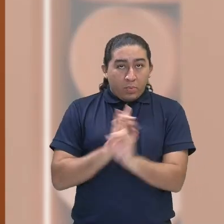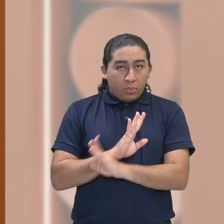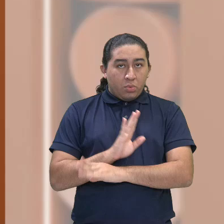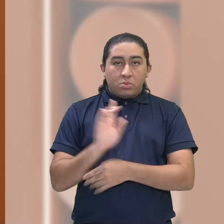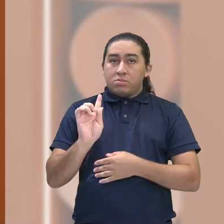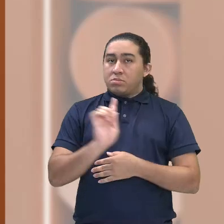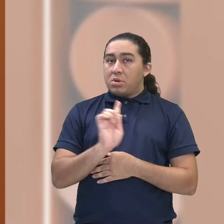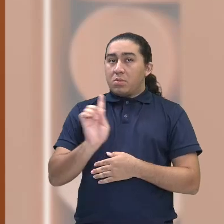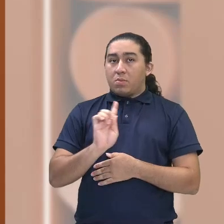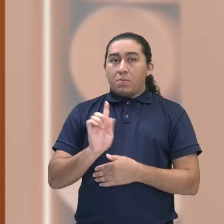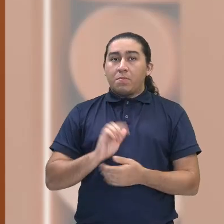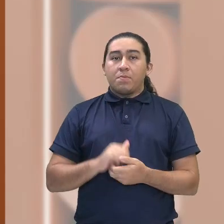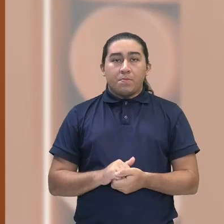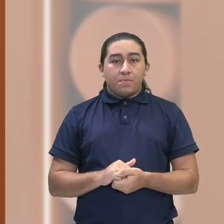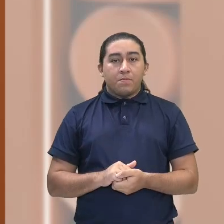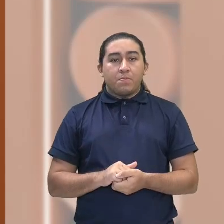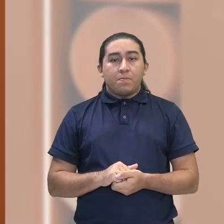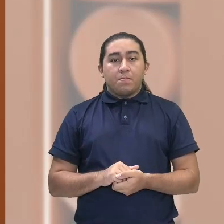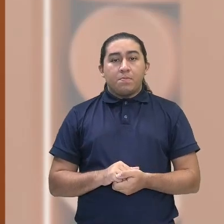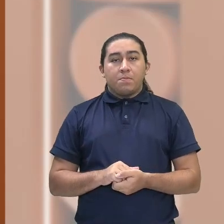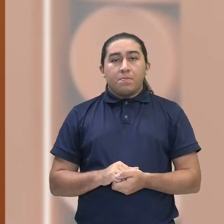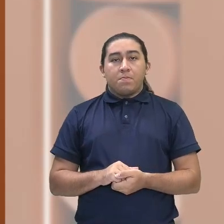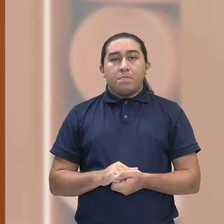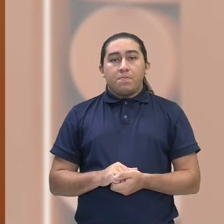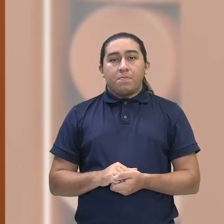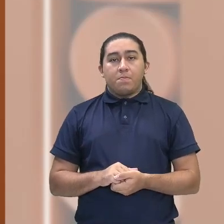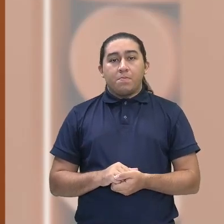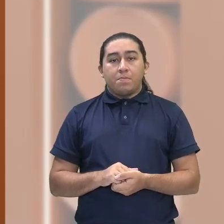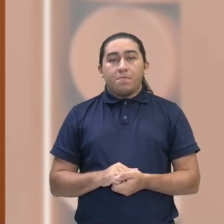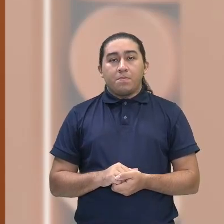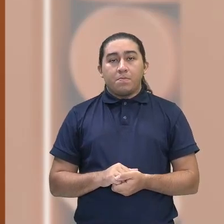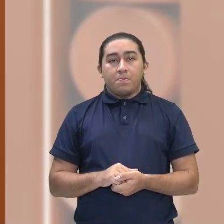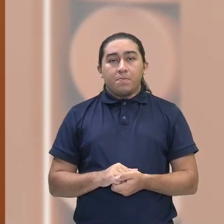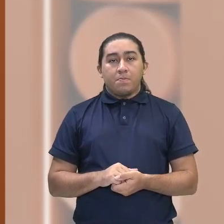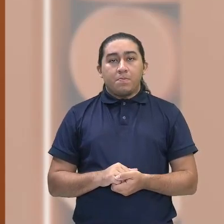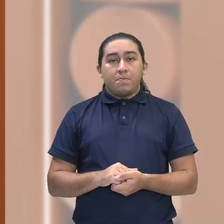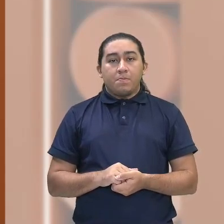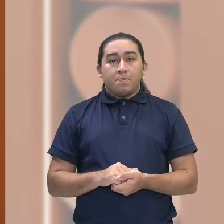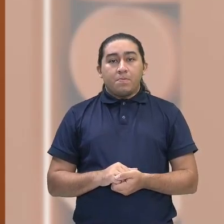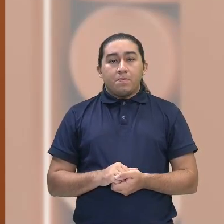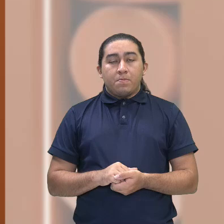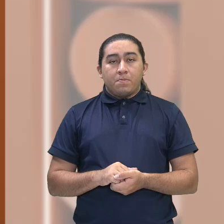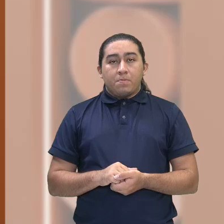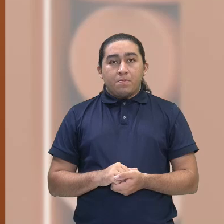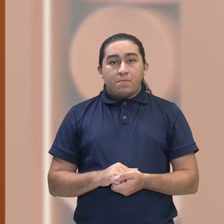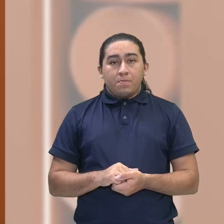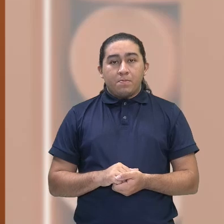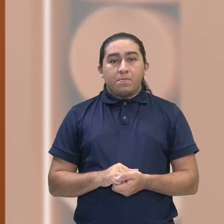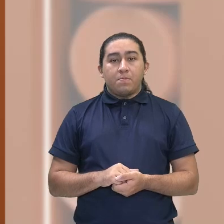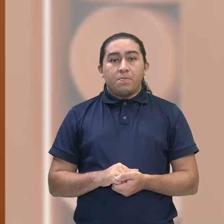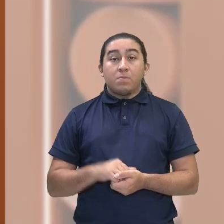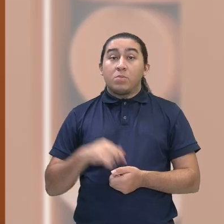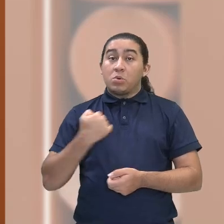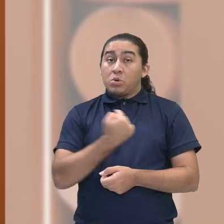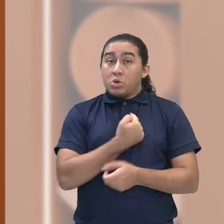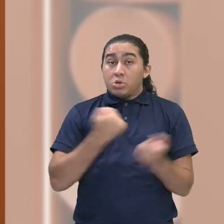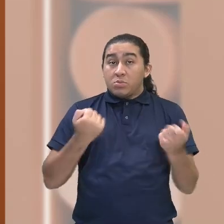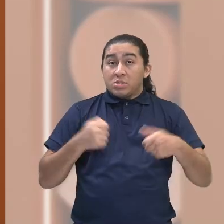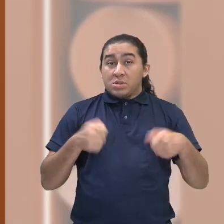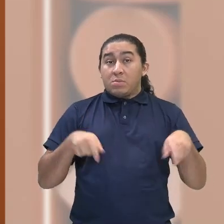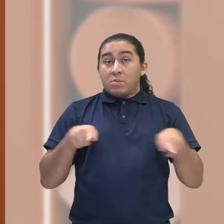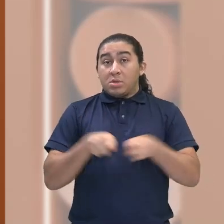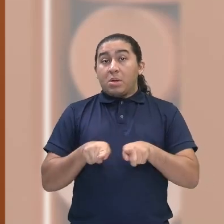É, de fato, né, muito valioso que estejamos conectados